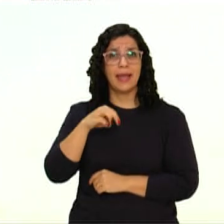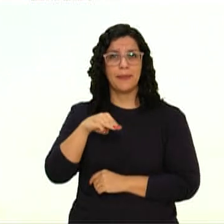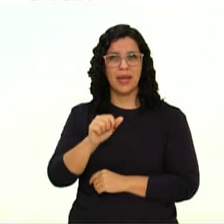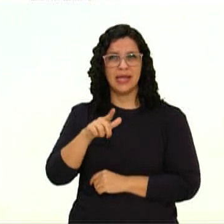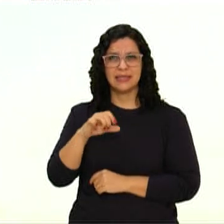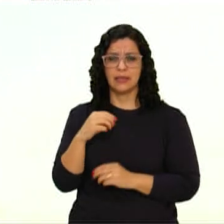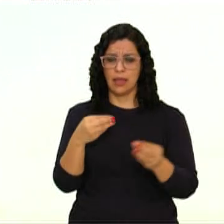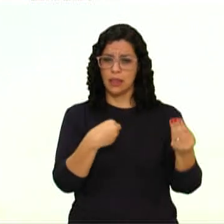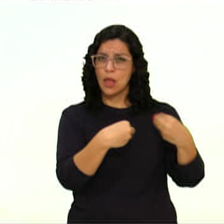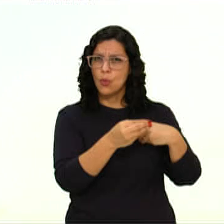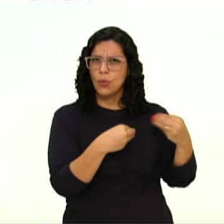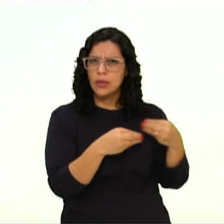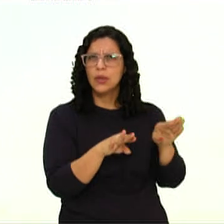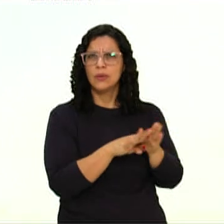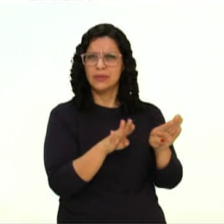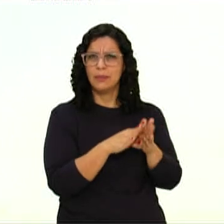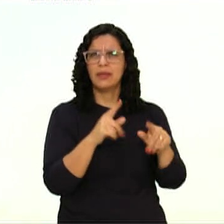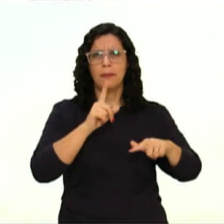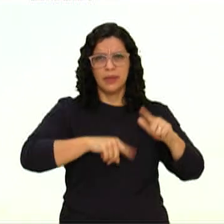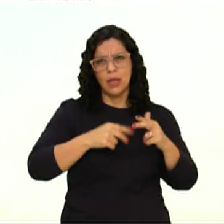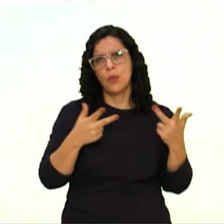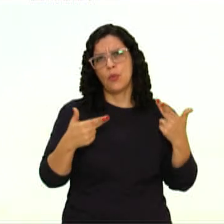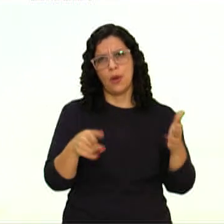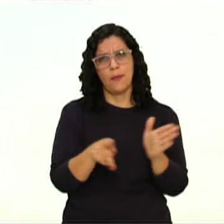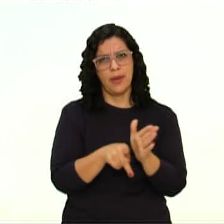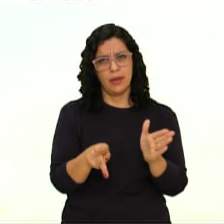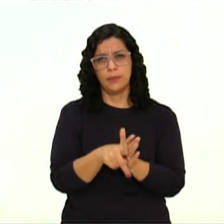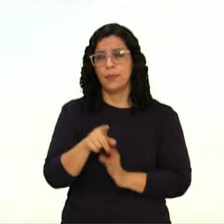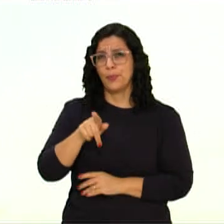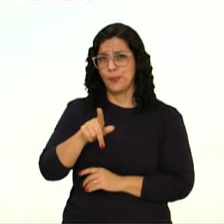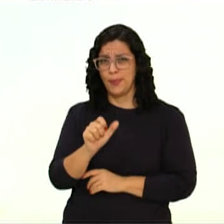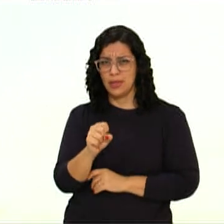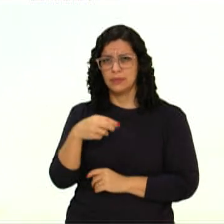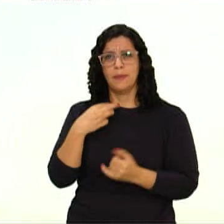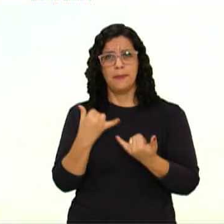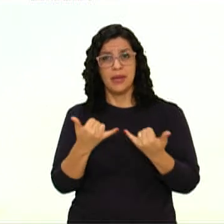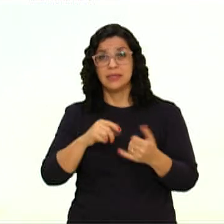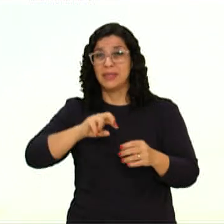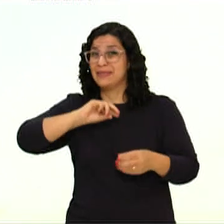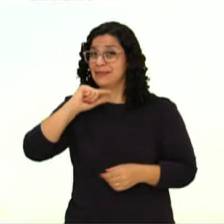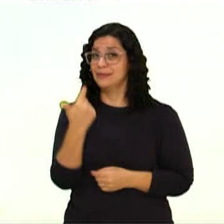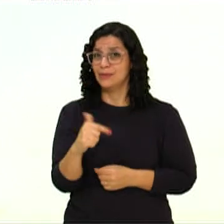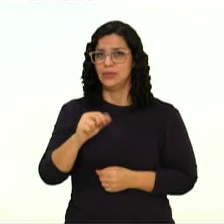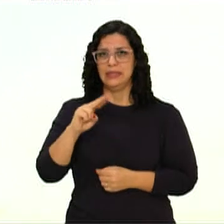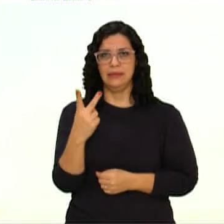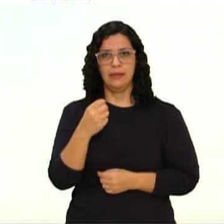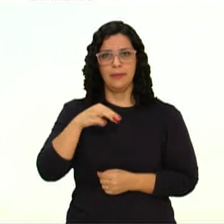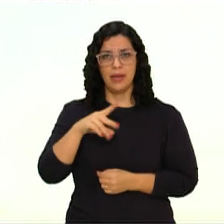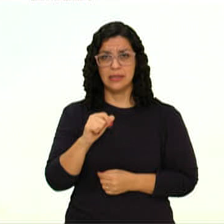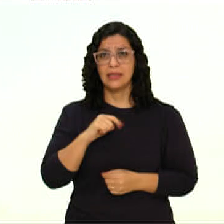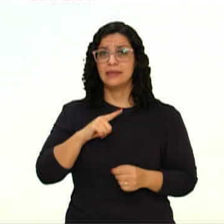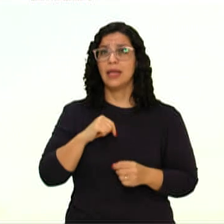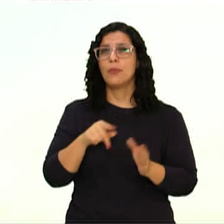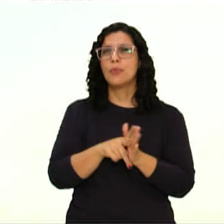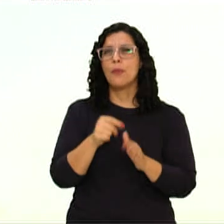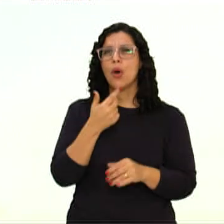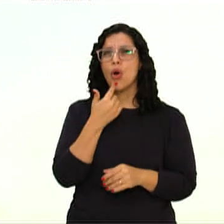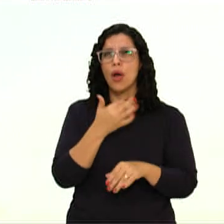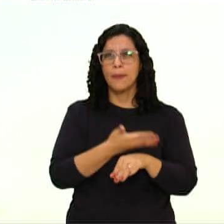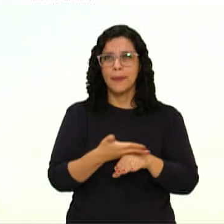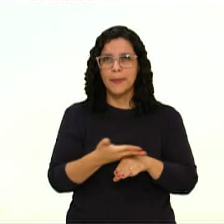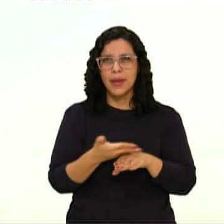um líquido, né? A mesma composição do plasma, só que daí ele não vai ter as hemácias. Ele vai apresentar glóbulos brancos, dos